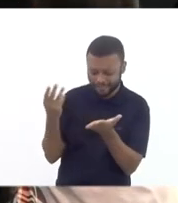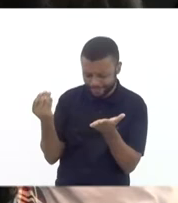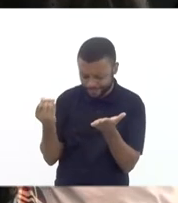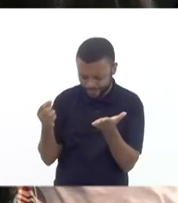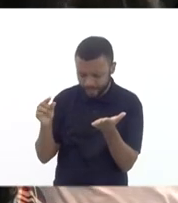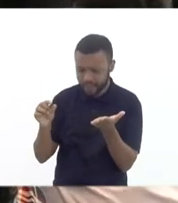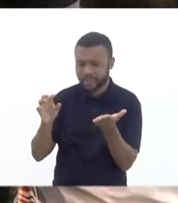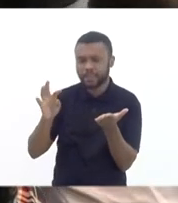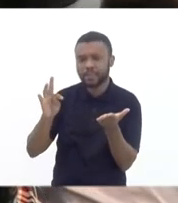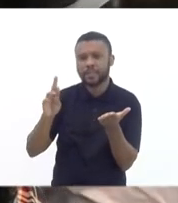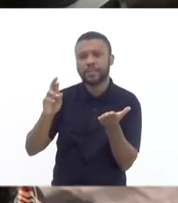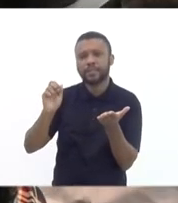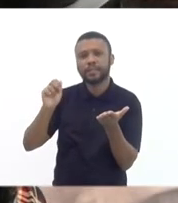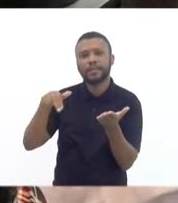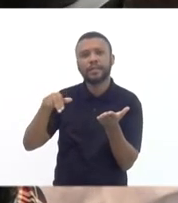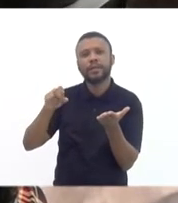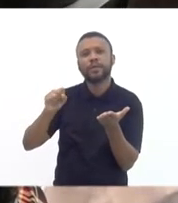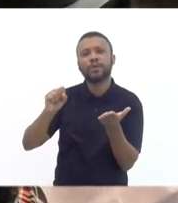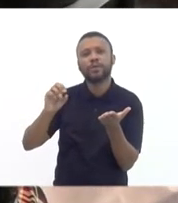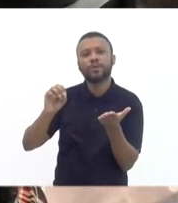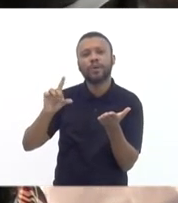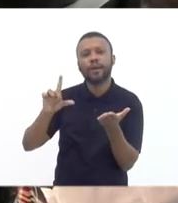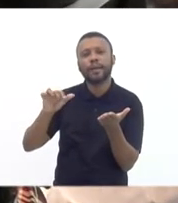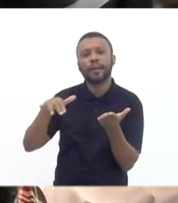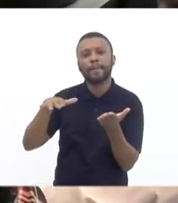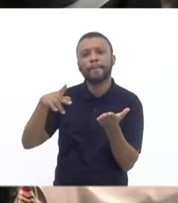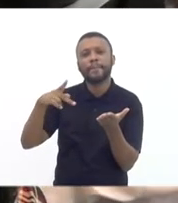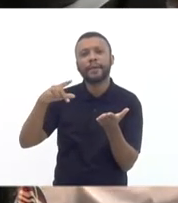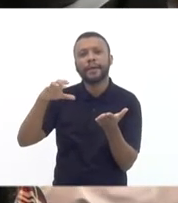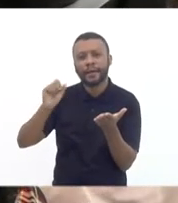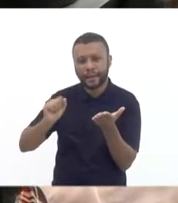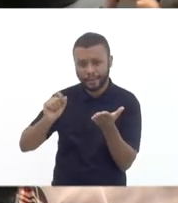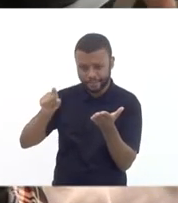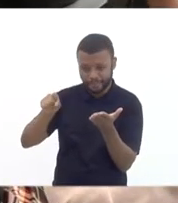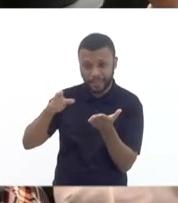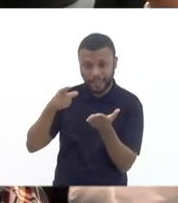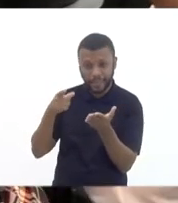Aquela que vai para Realengo é. Transolímpica.